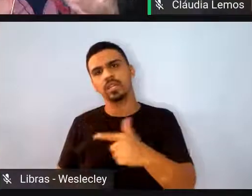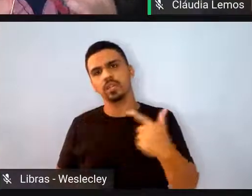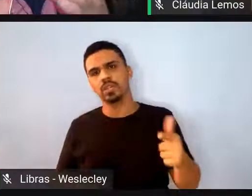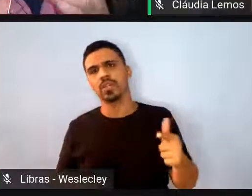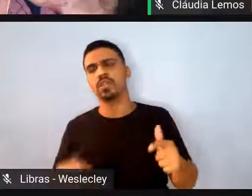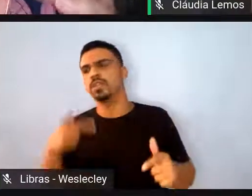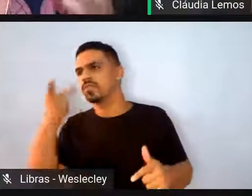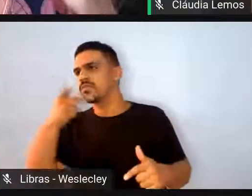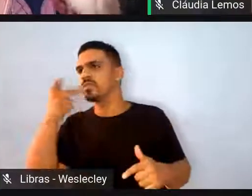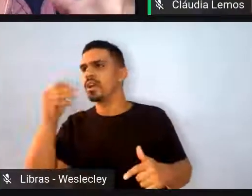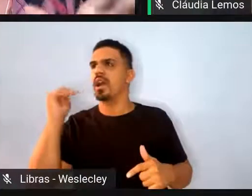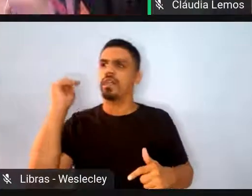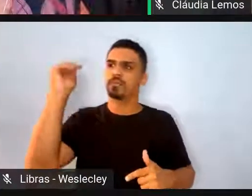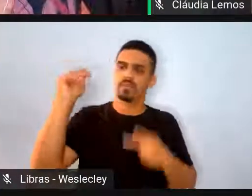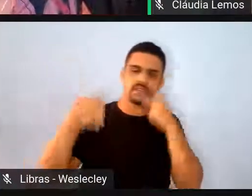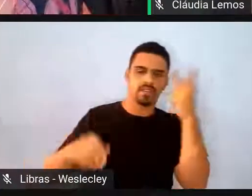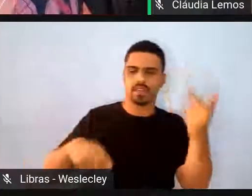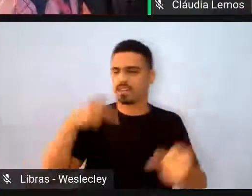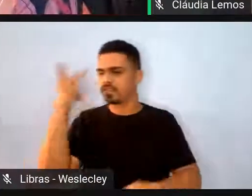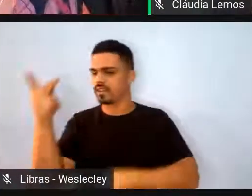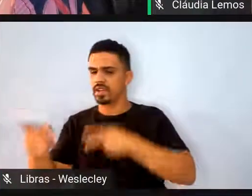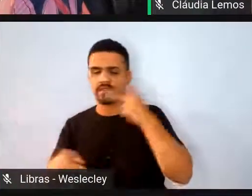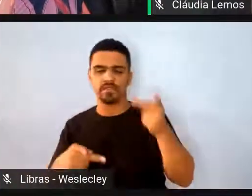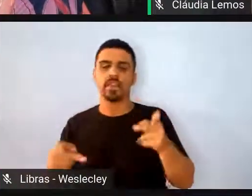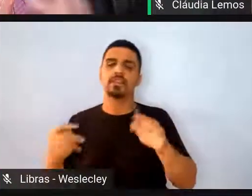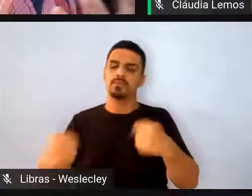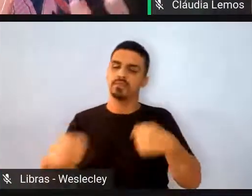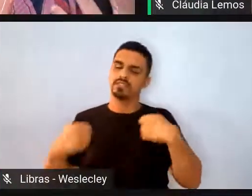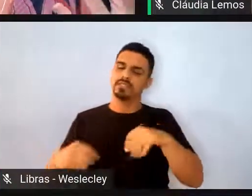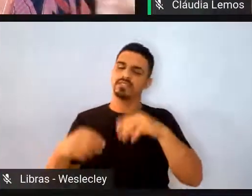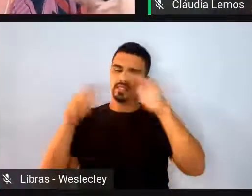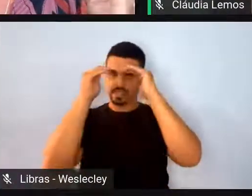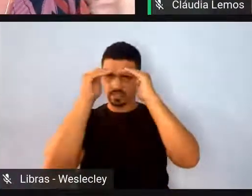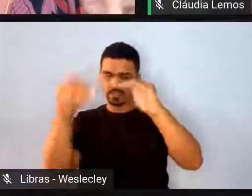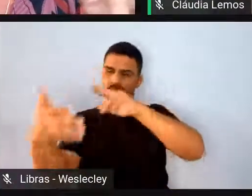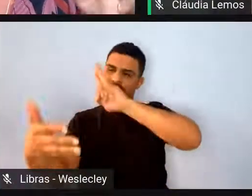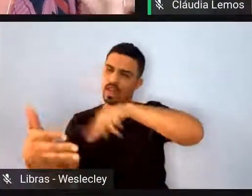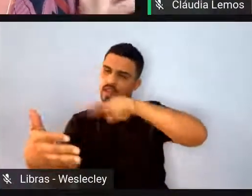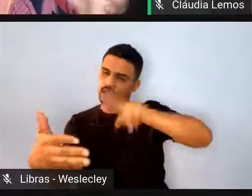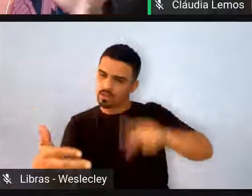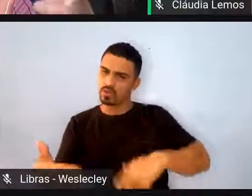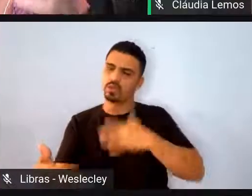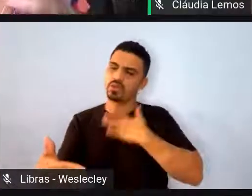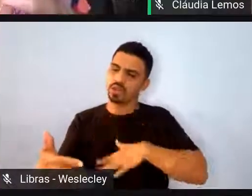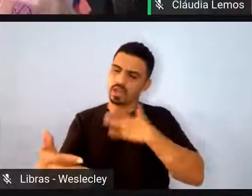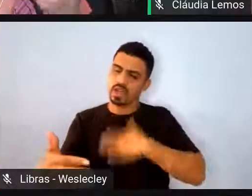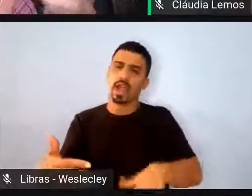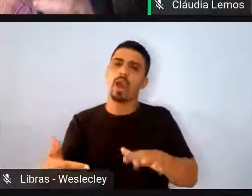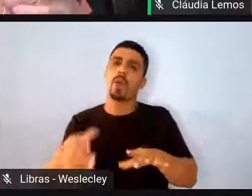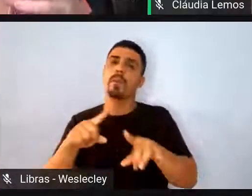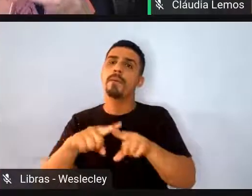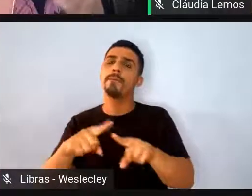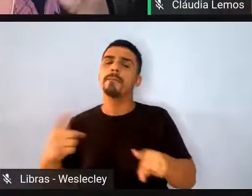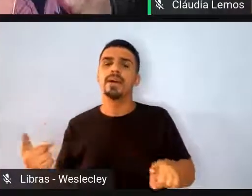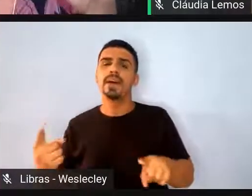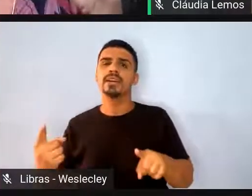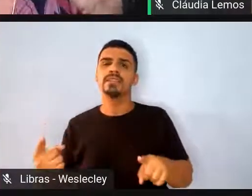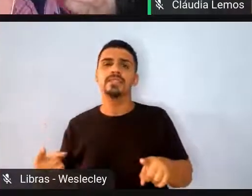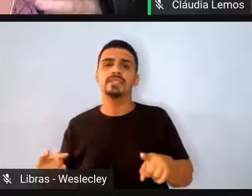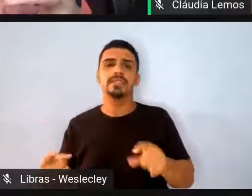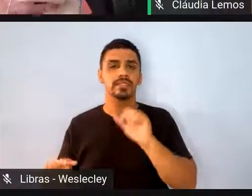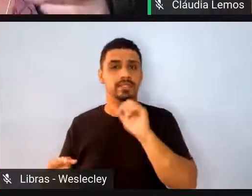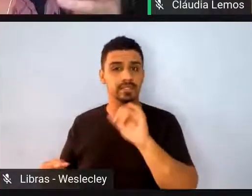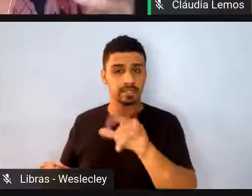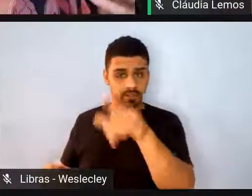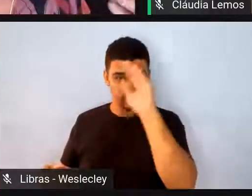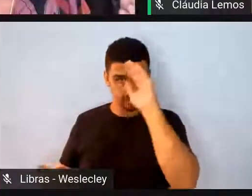e que se respeita a liturgia, mas quando você respeita toda essa liturgia,